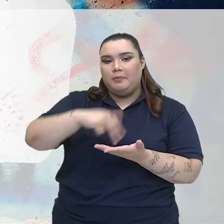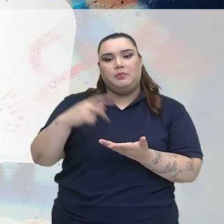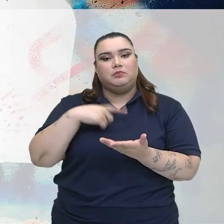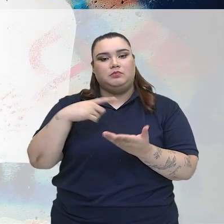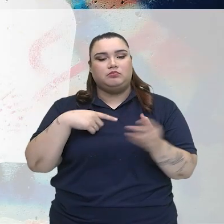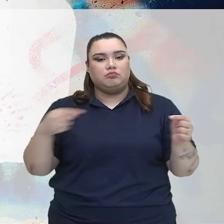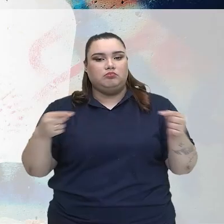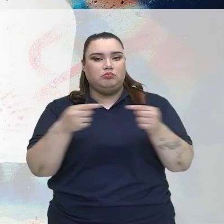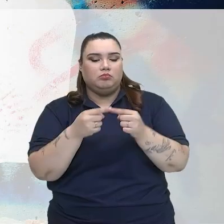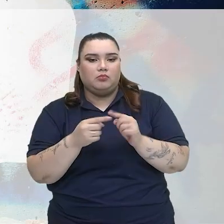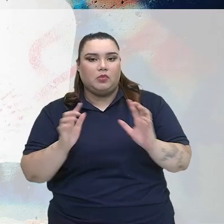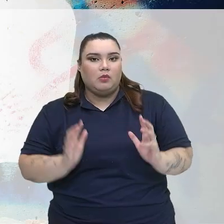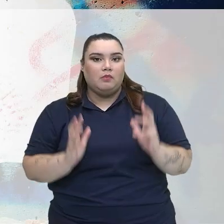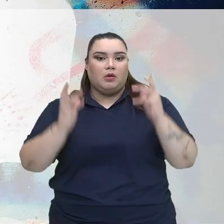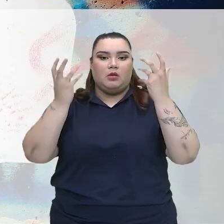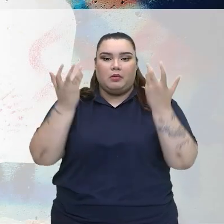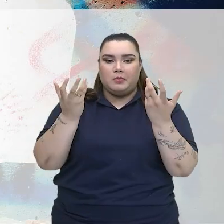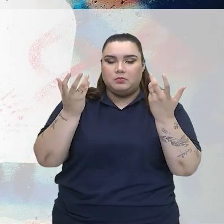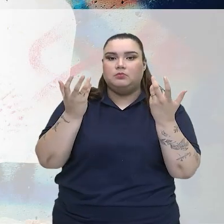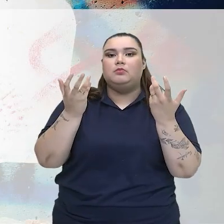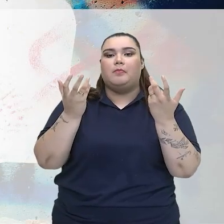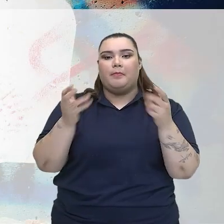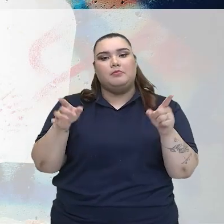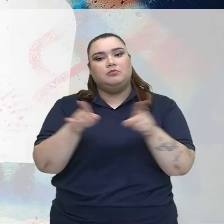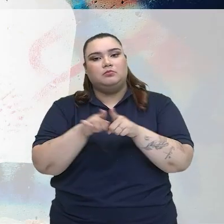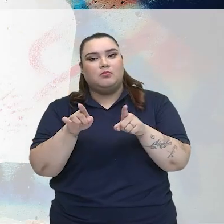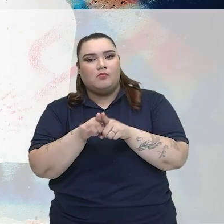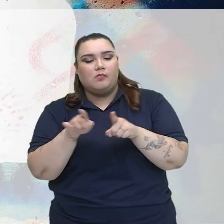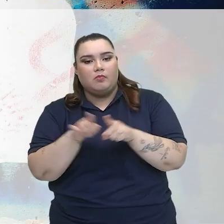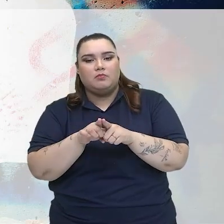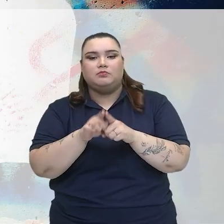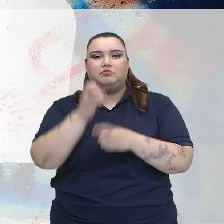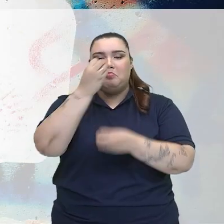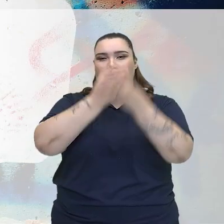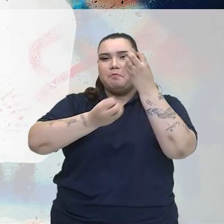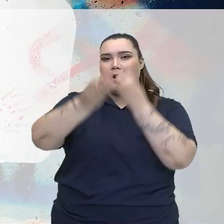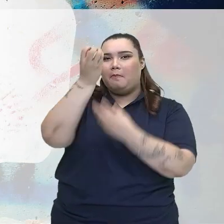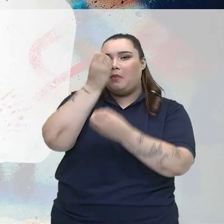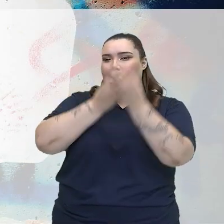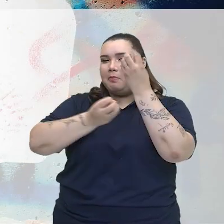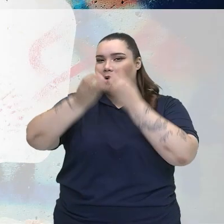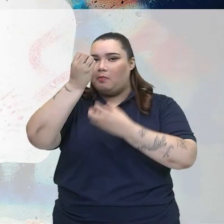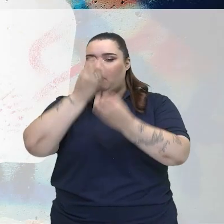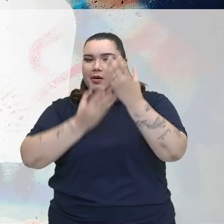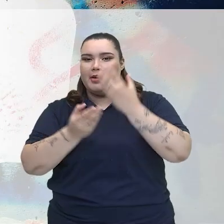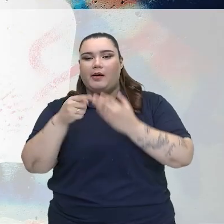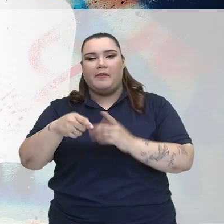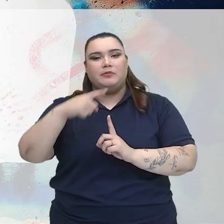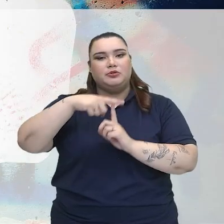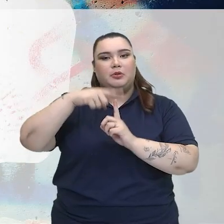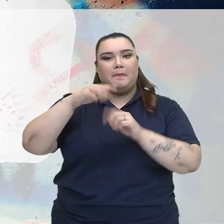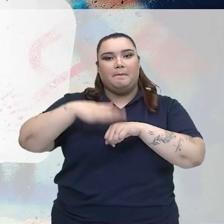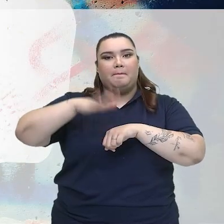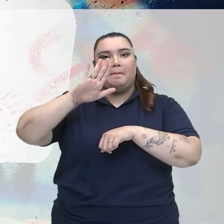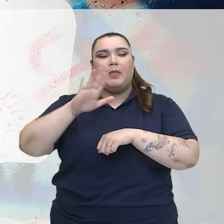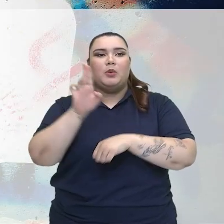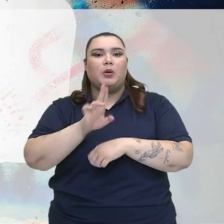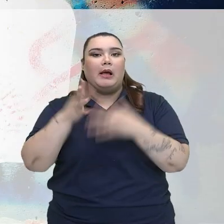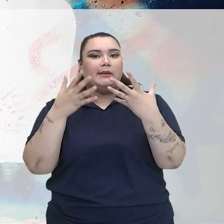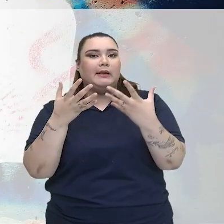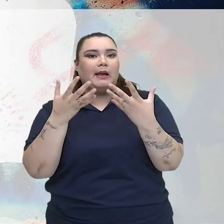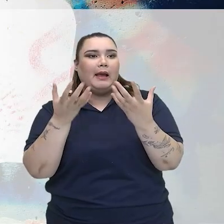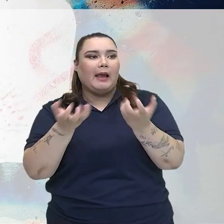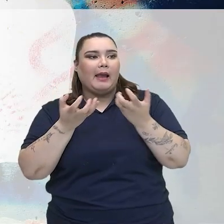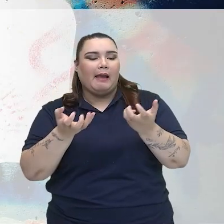tornou presente nas festas, né, ali nas discotecas, foi o estilo mais adotado naquele momento, né,